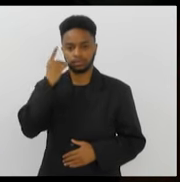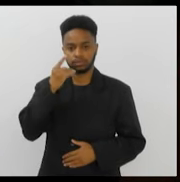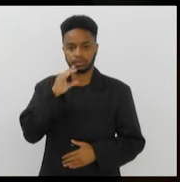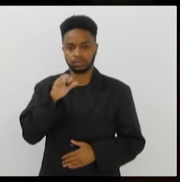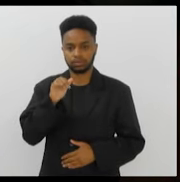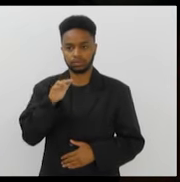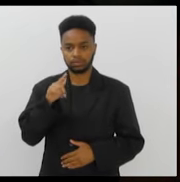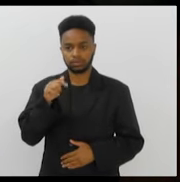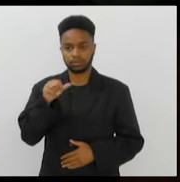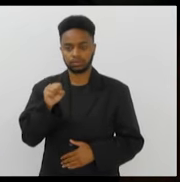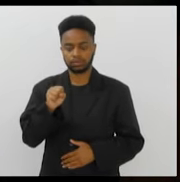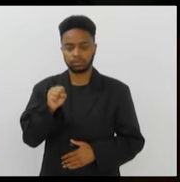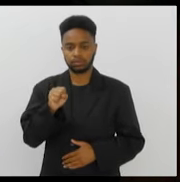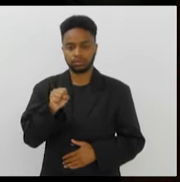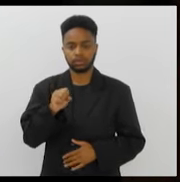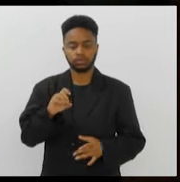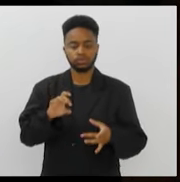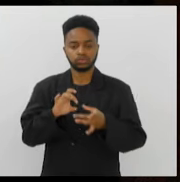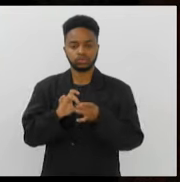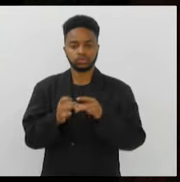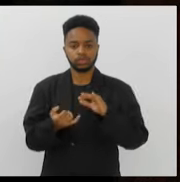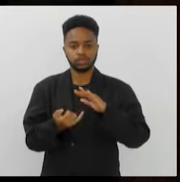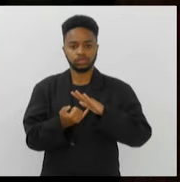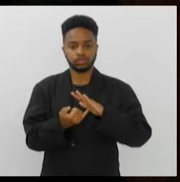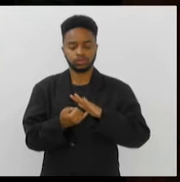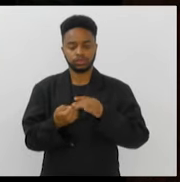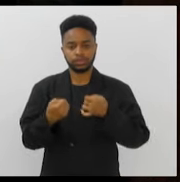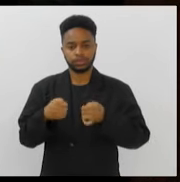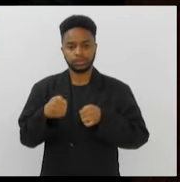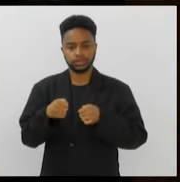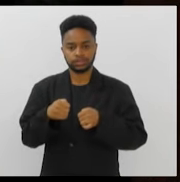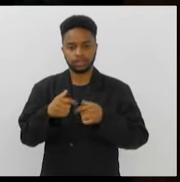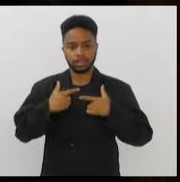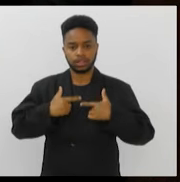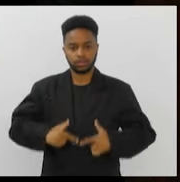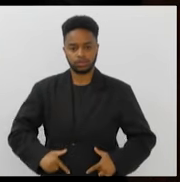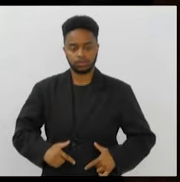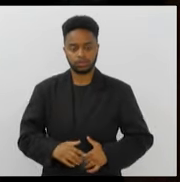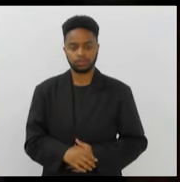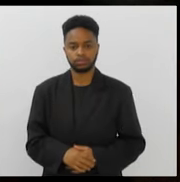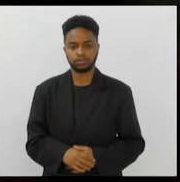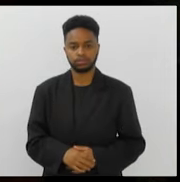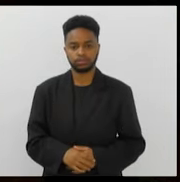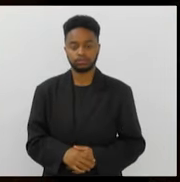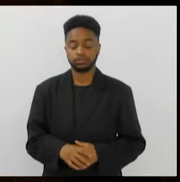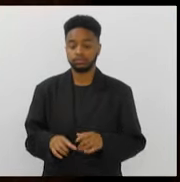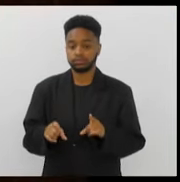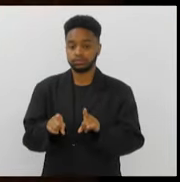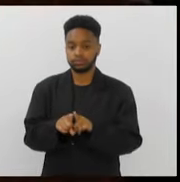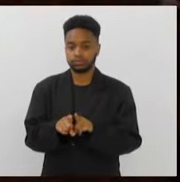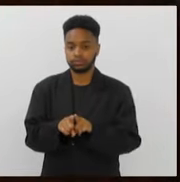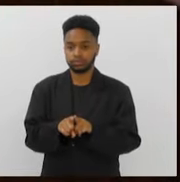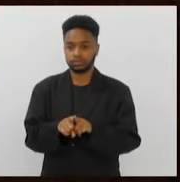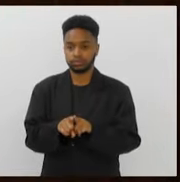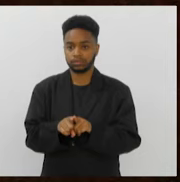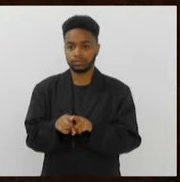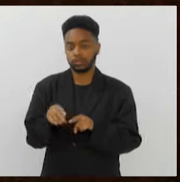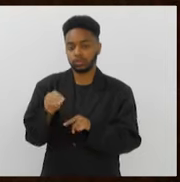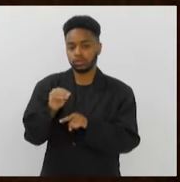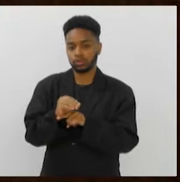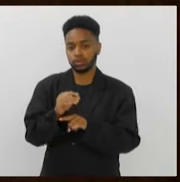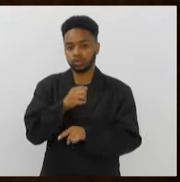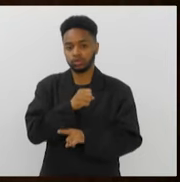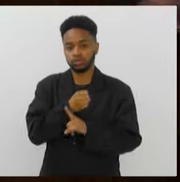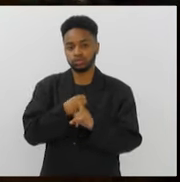Augusto, com uma instituição que deveria ser imparcial e zelar pela sociedade de